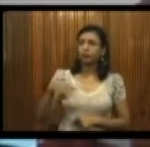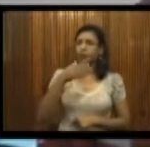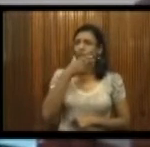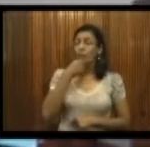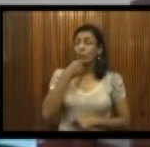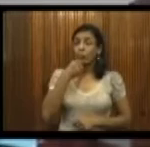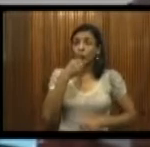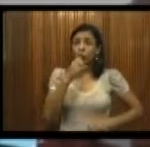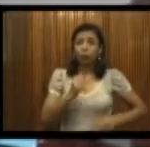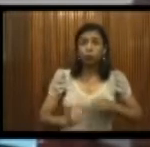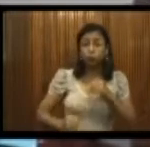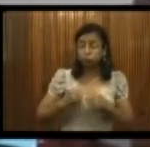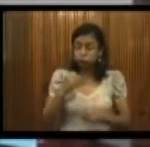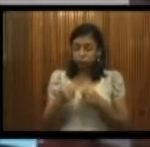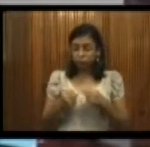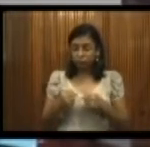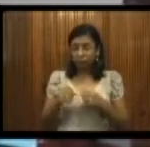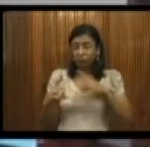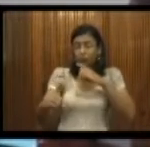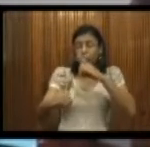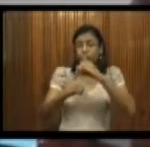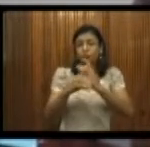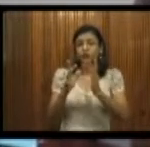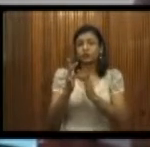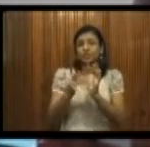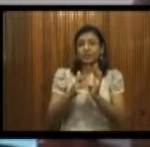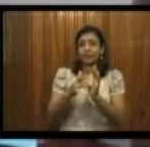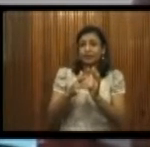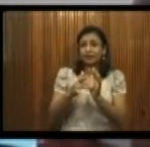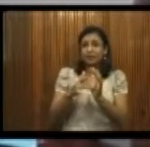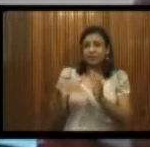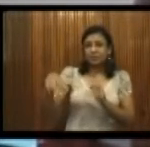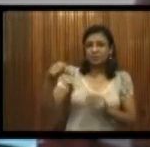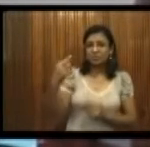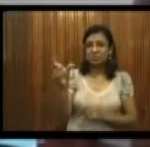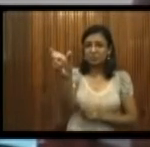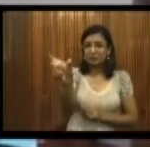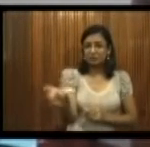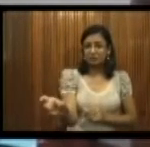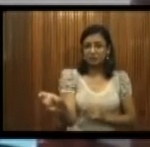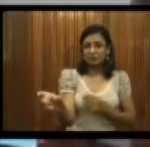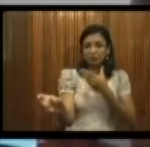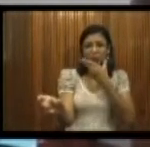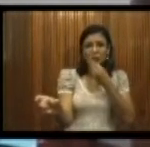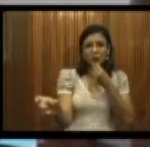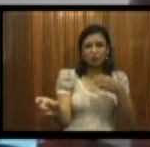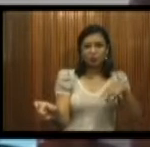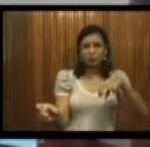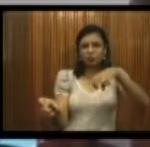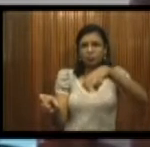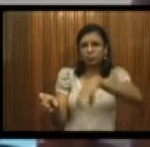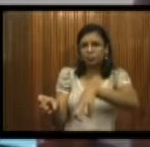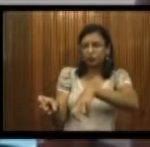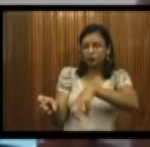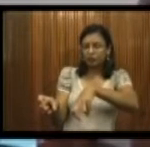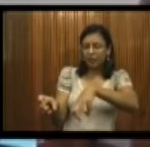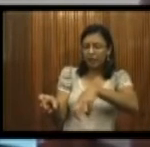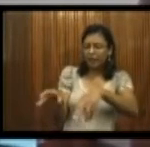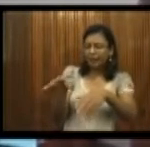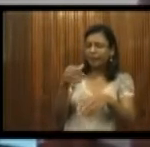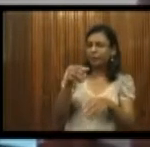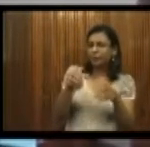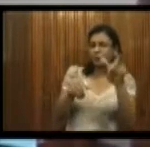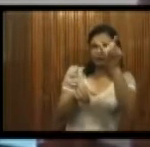encontro e, ajoelhando-se, perguntou-lhe: bom mestre, que farei para herdar a vida eterna?